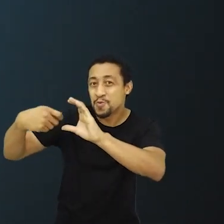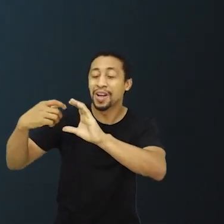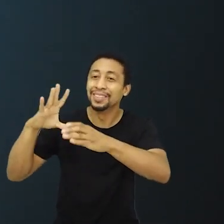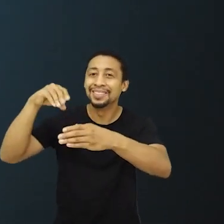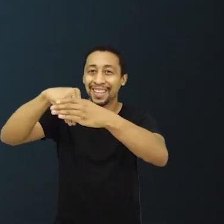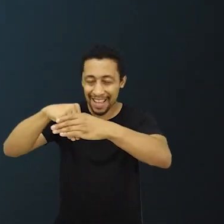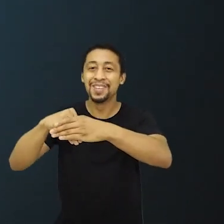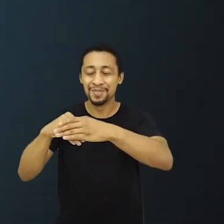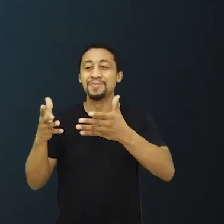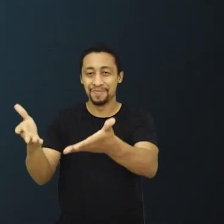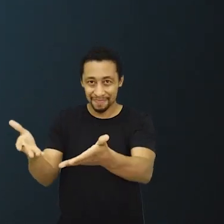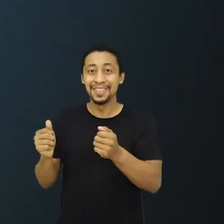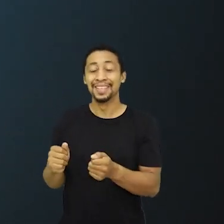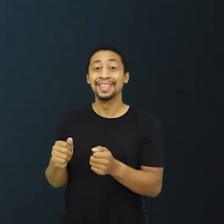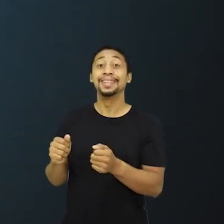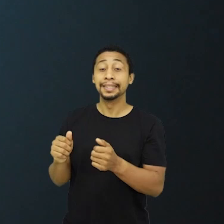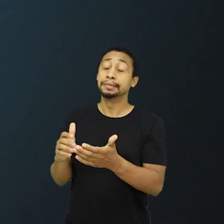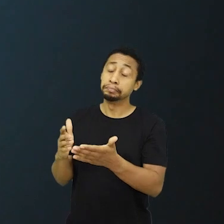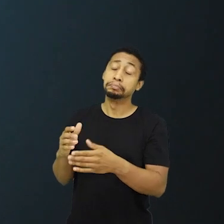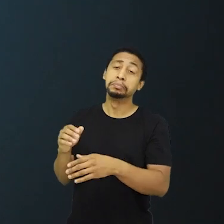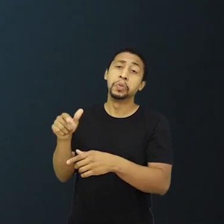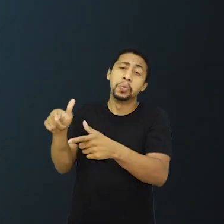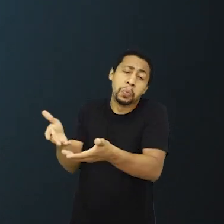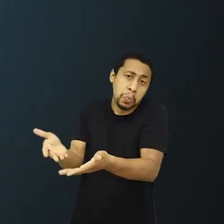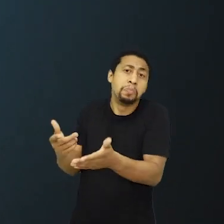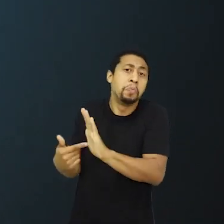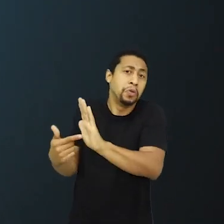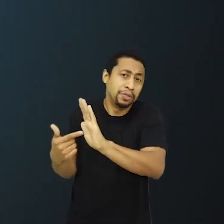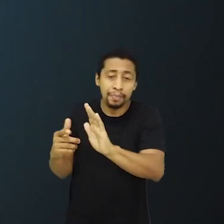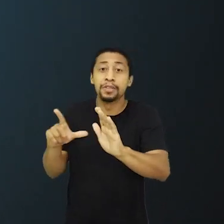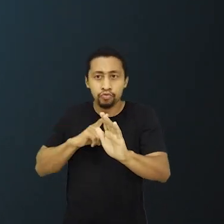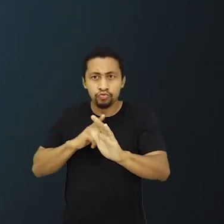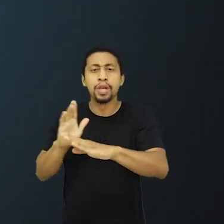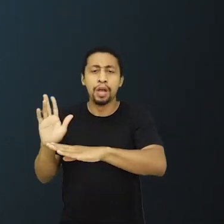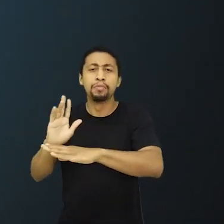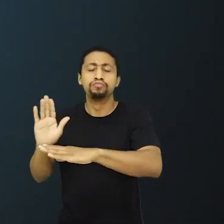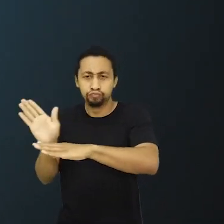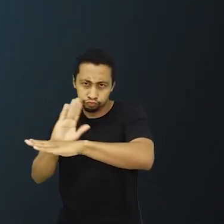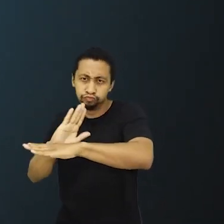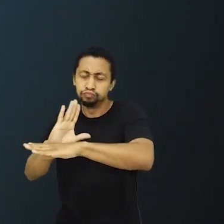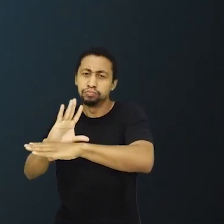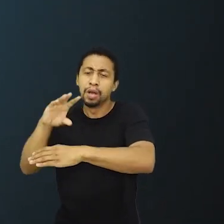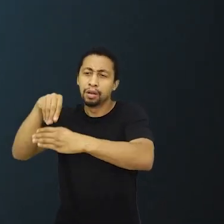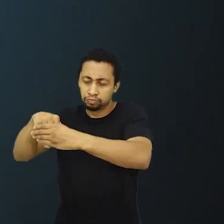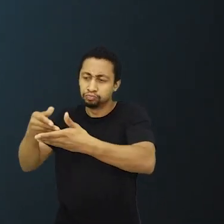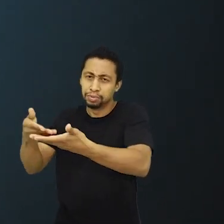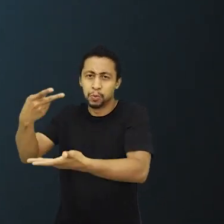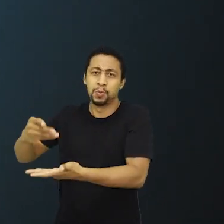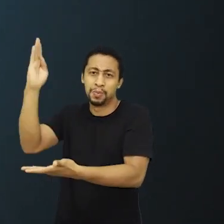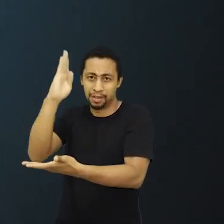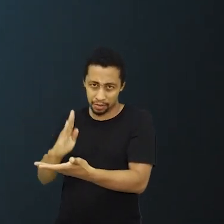Herzog tinha uma relação durante a sua vida com o cineclubismo e a Cinemateca Brasileira, e a Sociedade Amigos